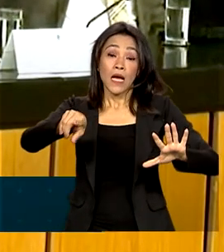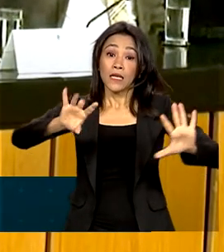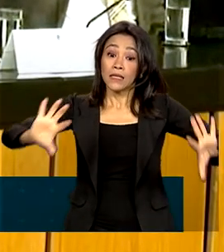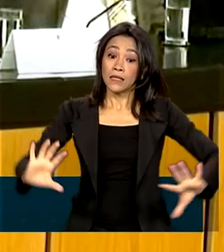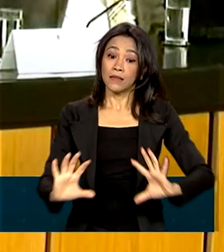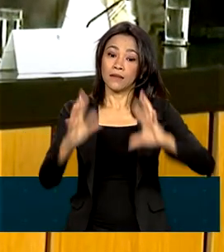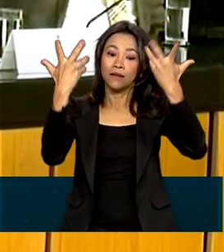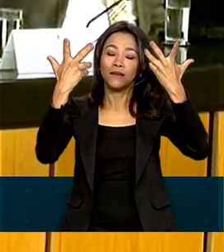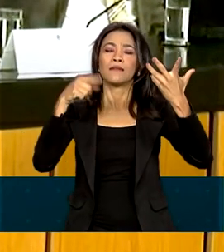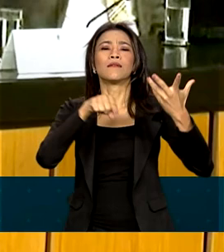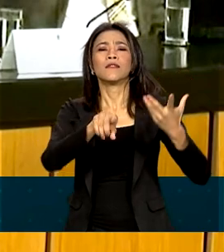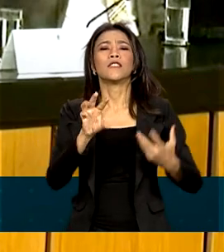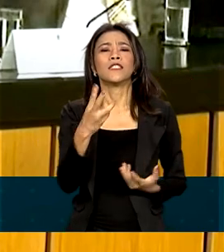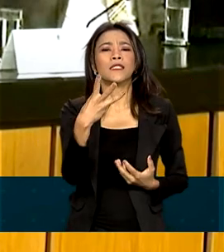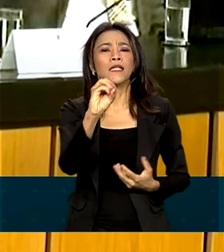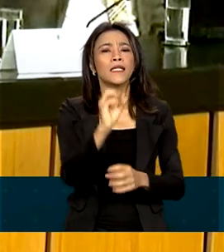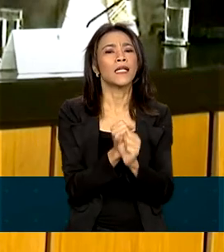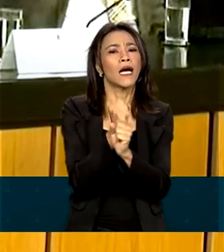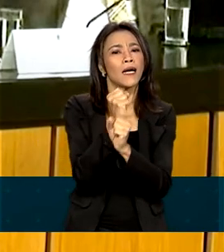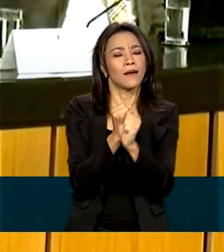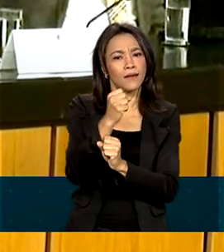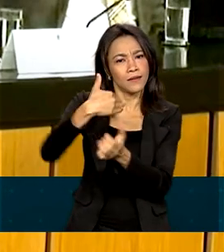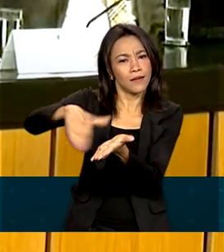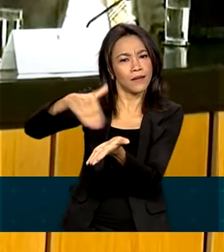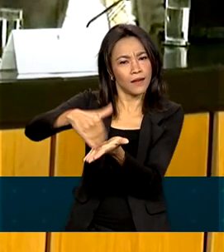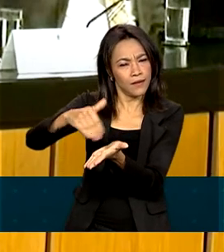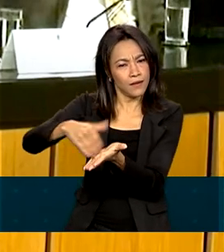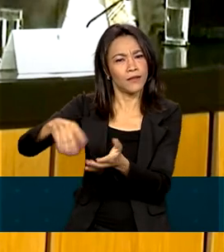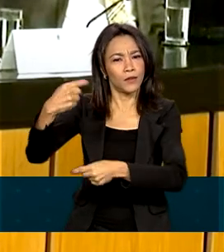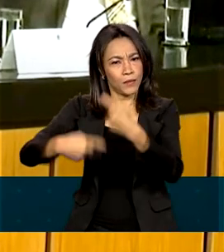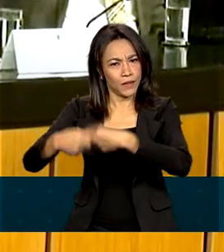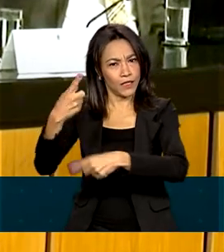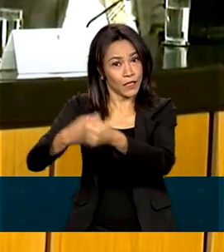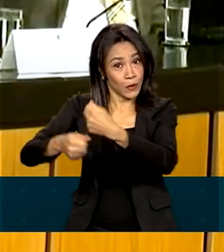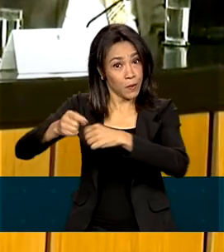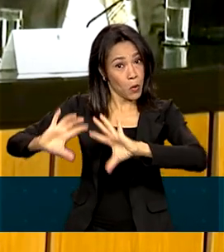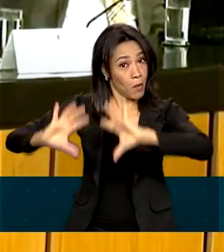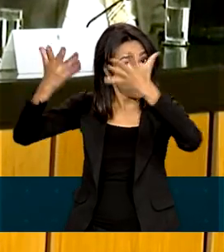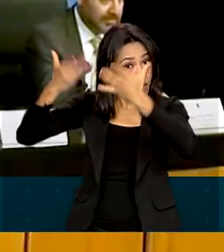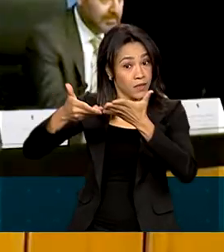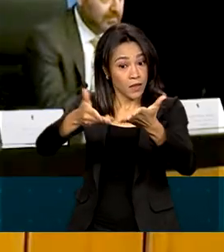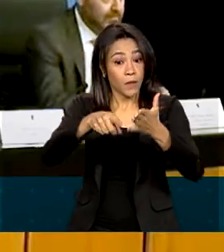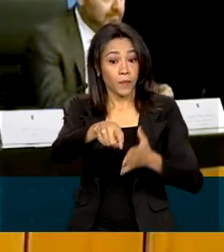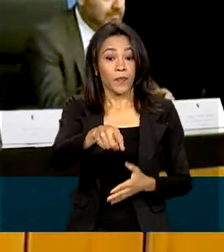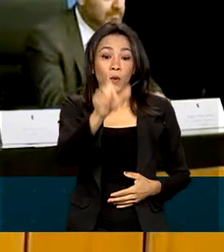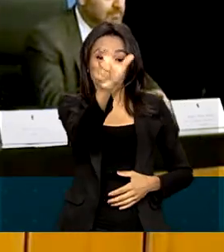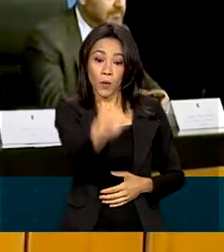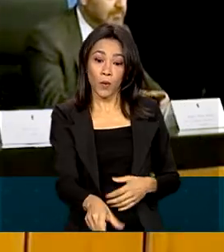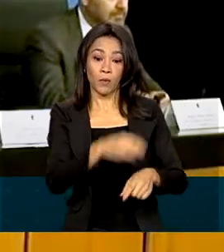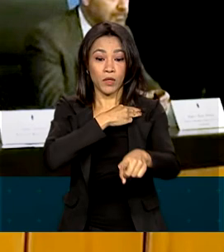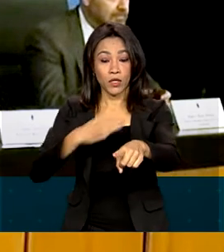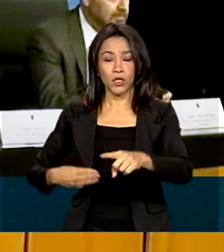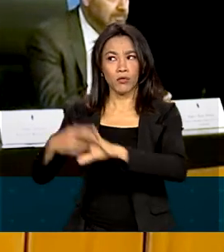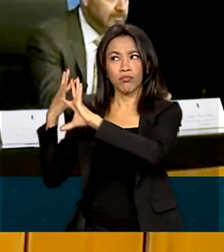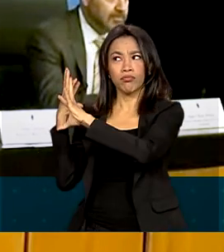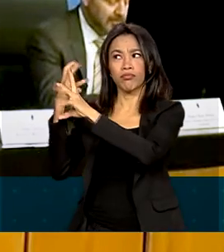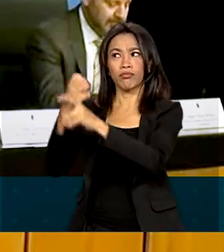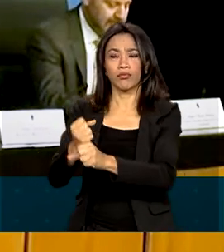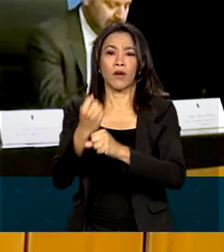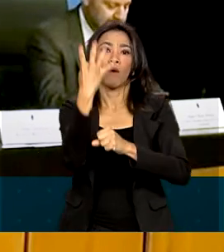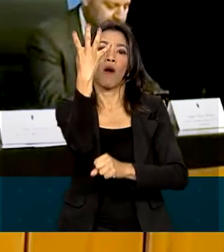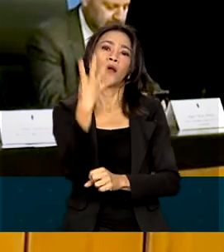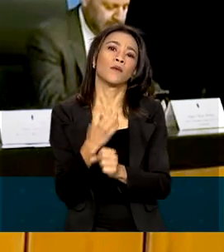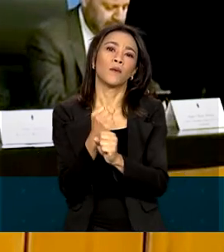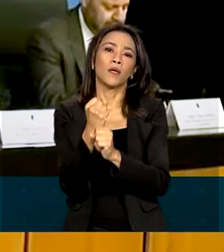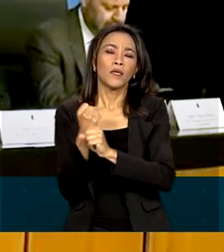30 anos da Secretaria de Política Econômica, o ministro Paulo Guedes fez um balanço dos 4 anos em que ocupou a pasta